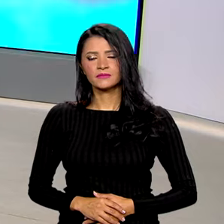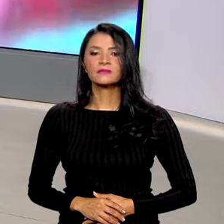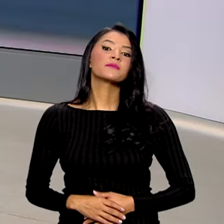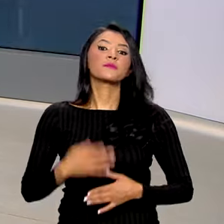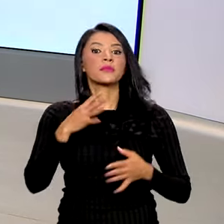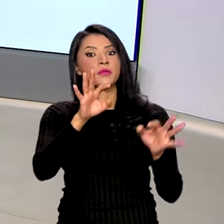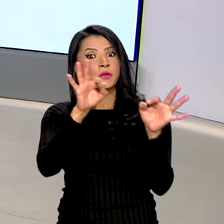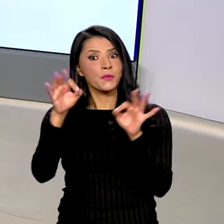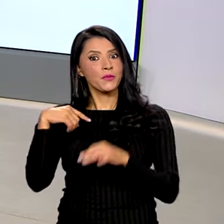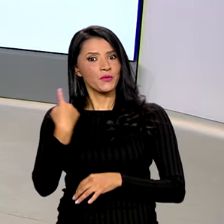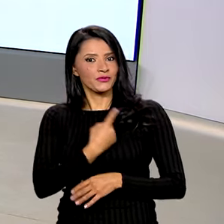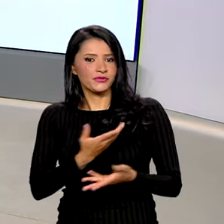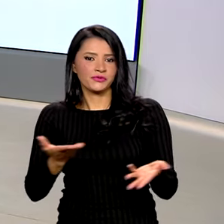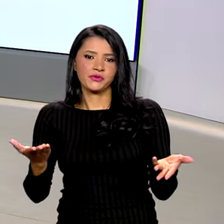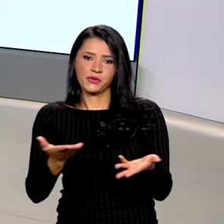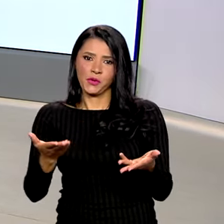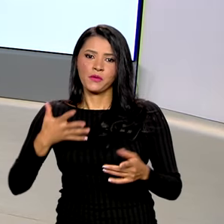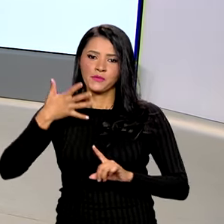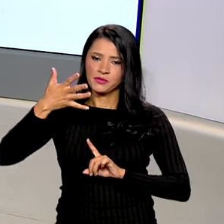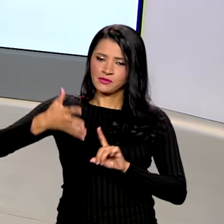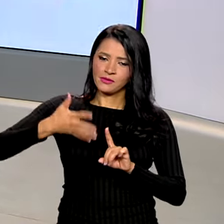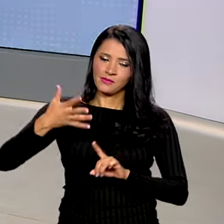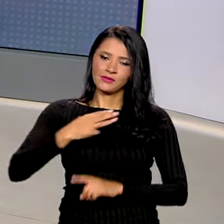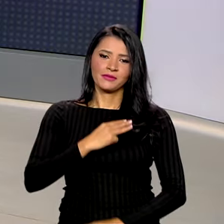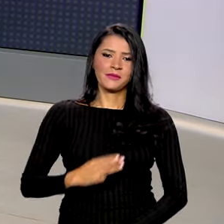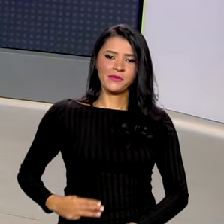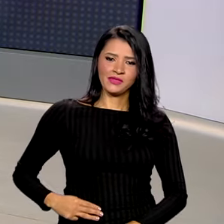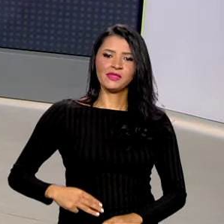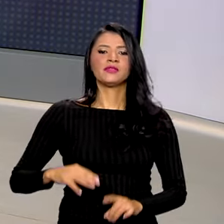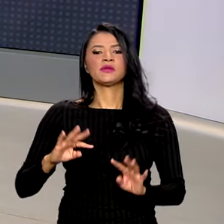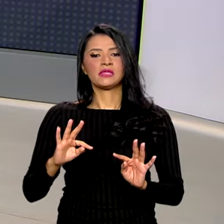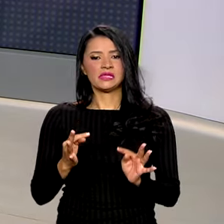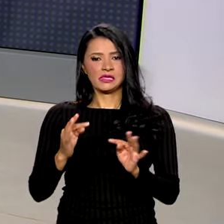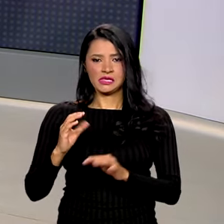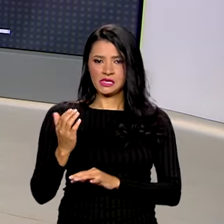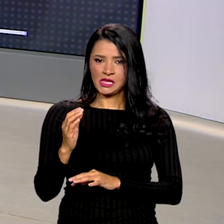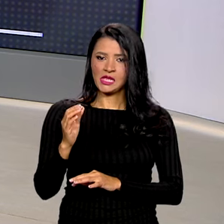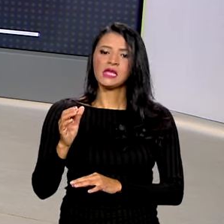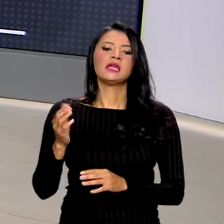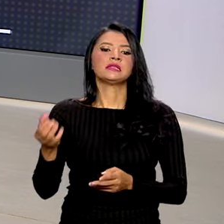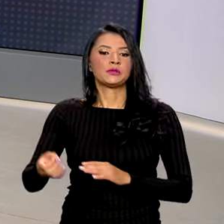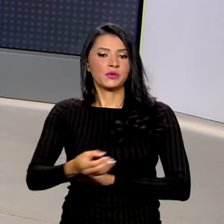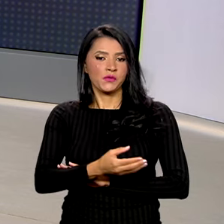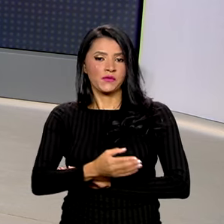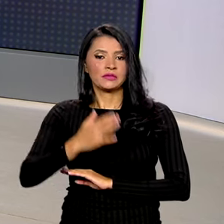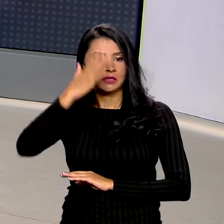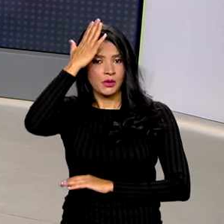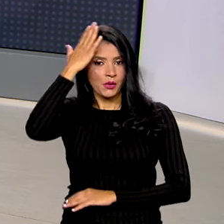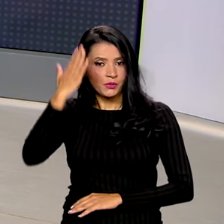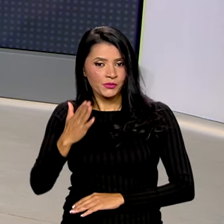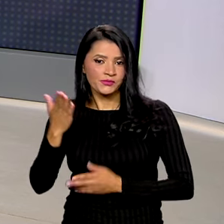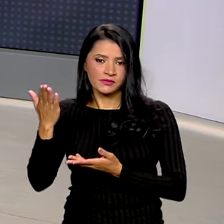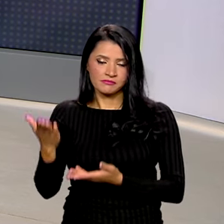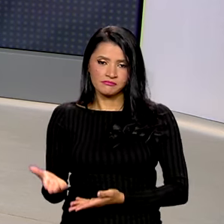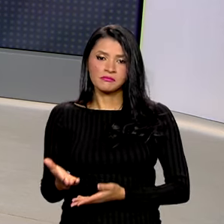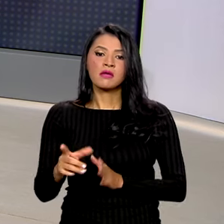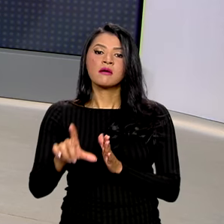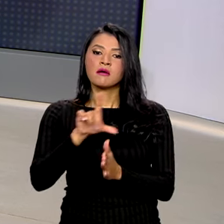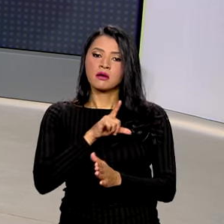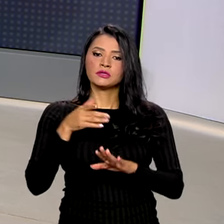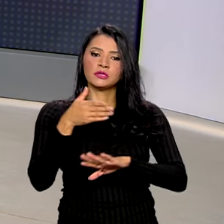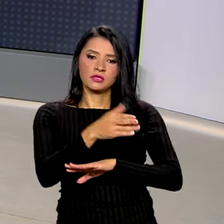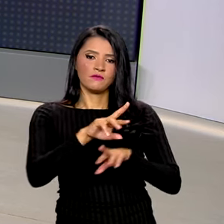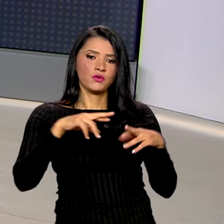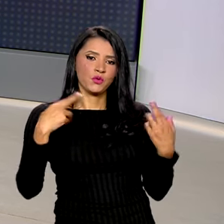Você acompanhou conosco agora o pronunciamento da ministra da Ciência, Tecnologia e Inovação, Luciana Santos. Mais cedo, ela